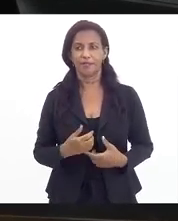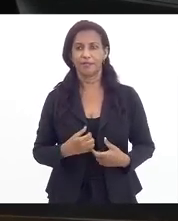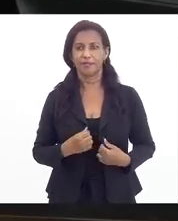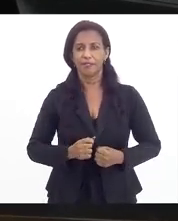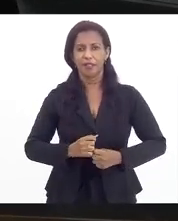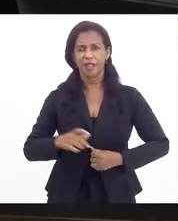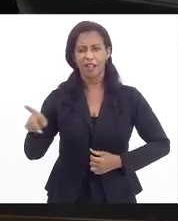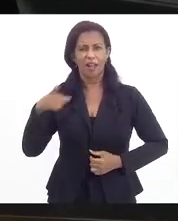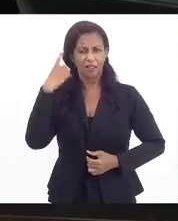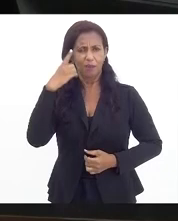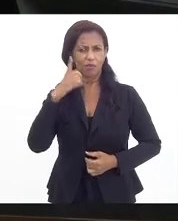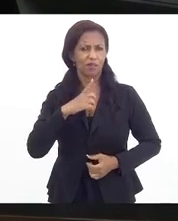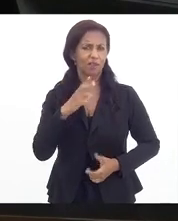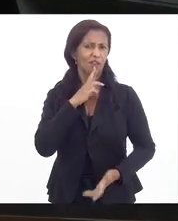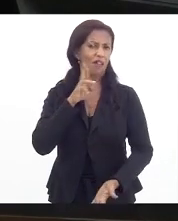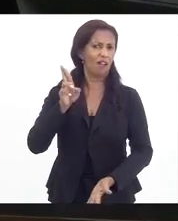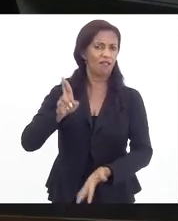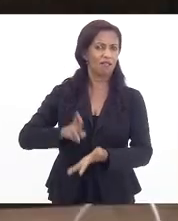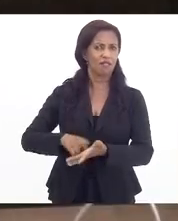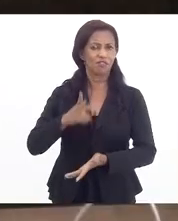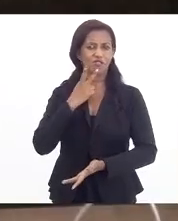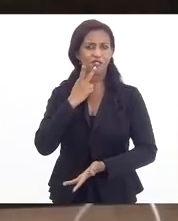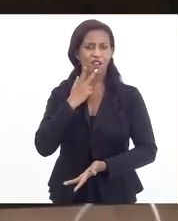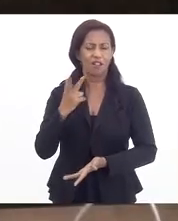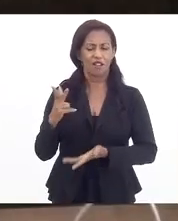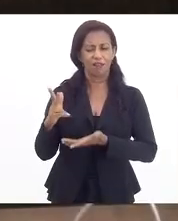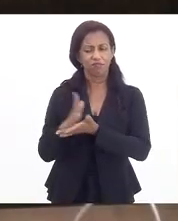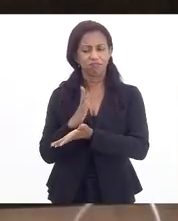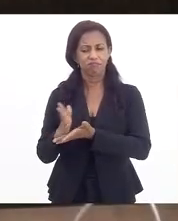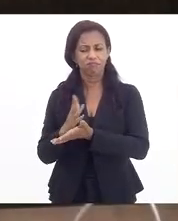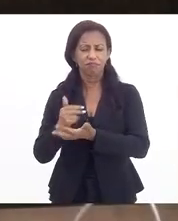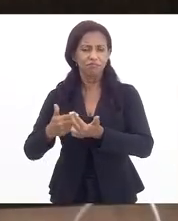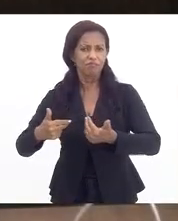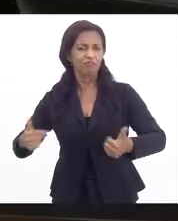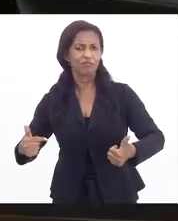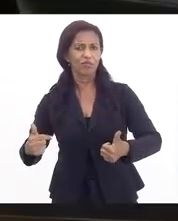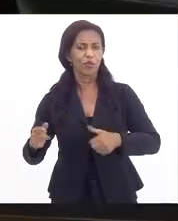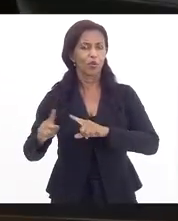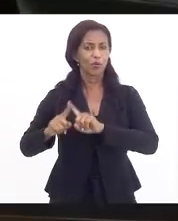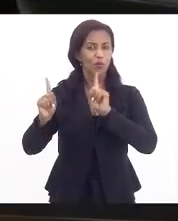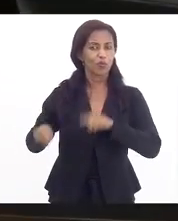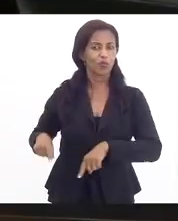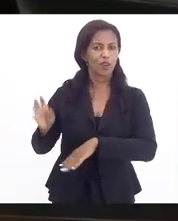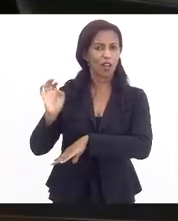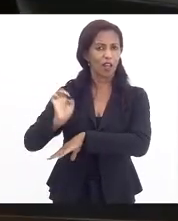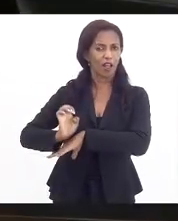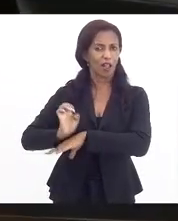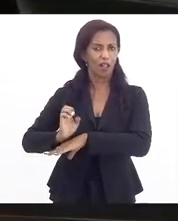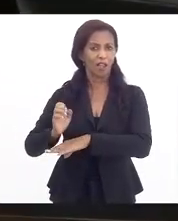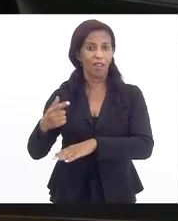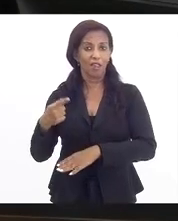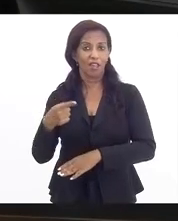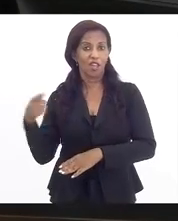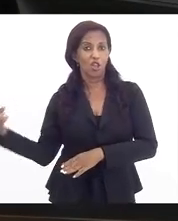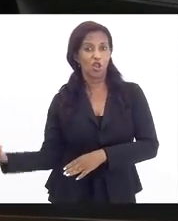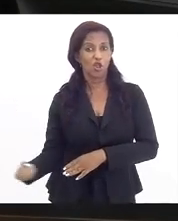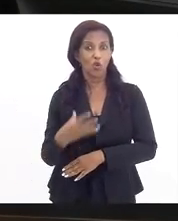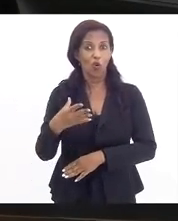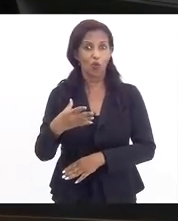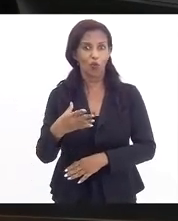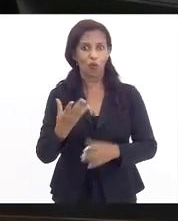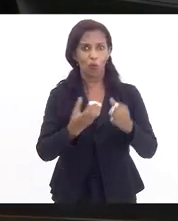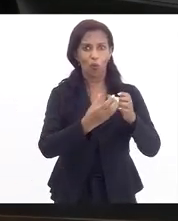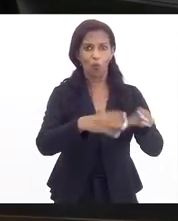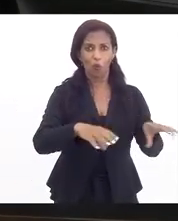achada tem toda razão de dizer alguma coisa assim o seu redor Estadual que ingressar em novo cargo